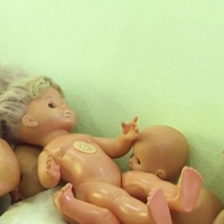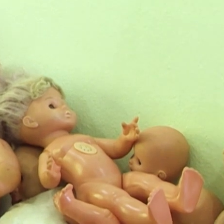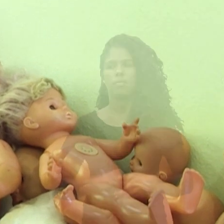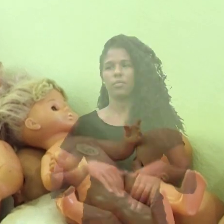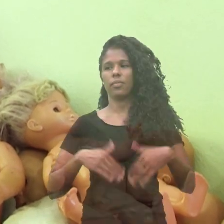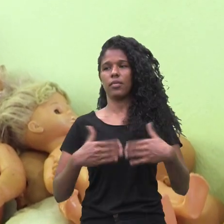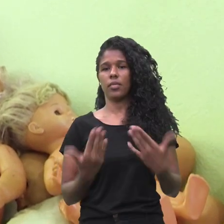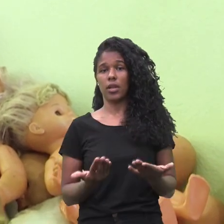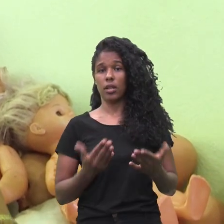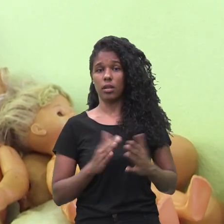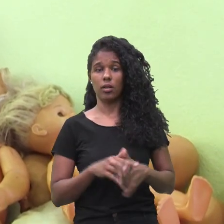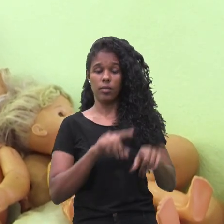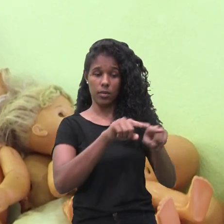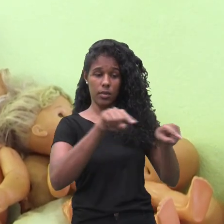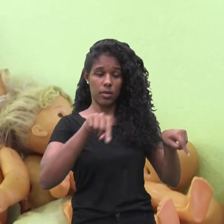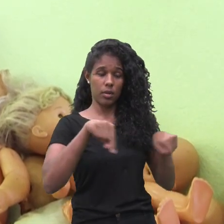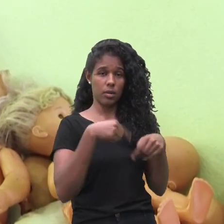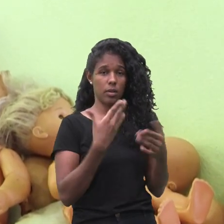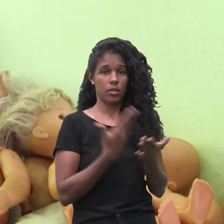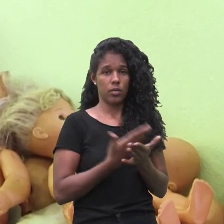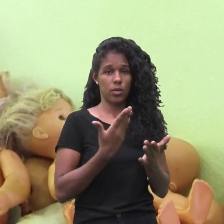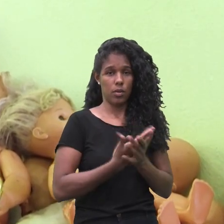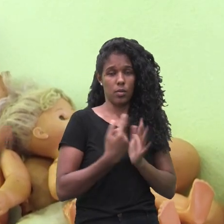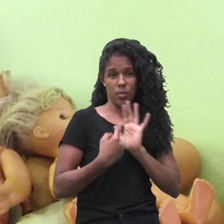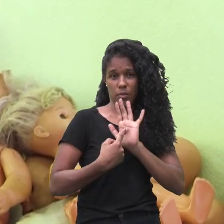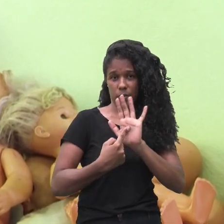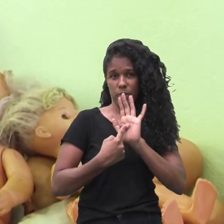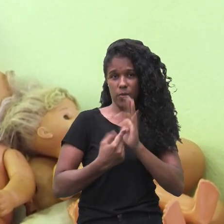Estamos aqui na sala de aula para mostrar para vocês, tá?